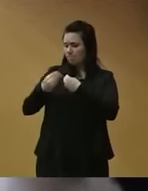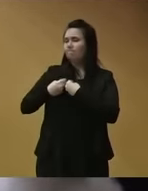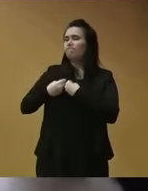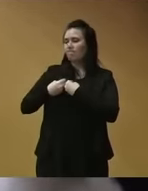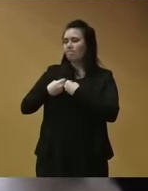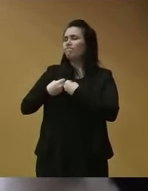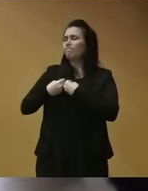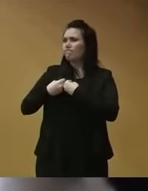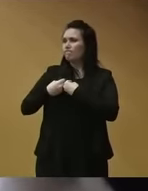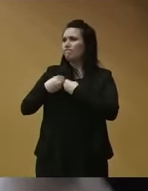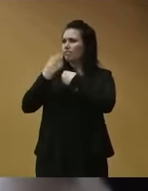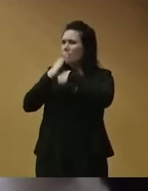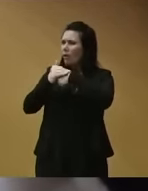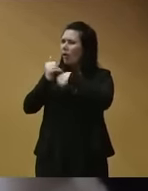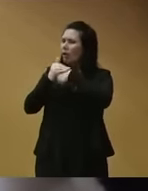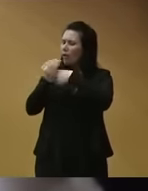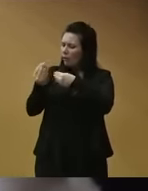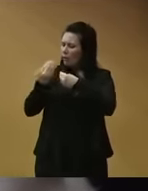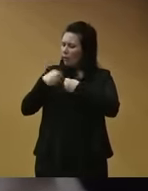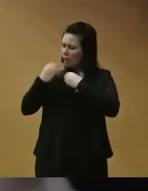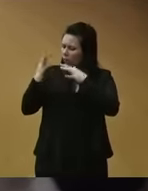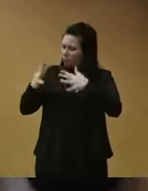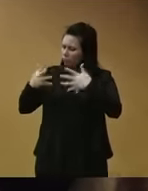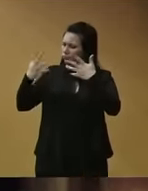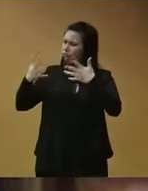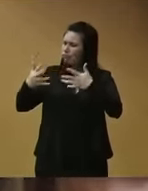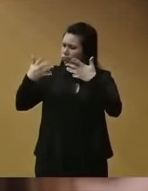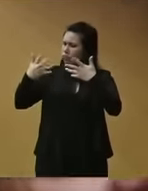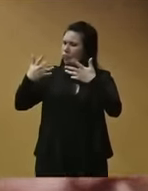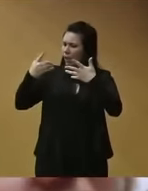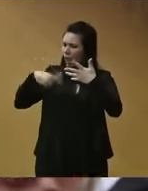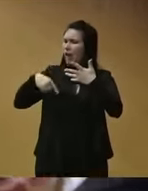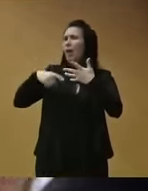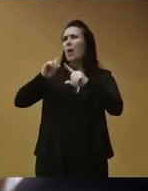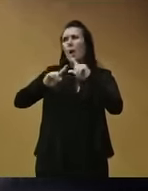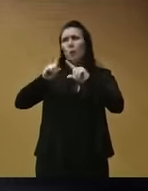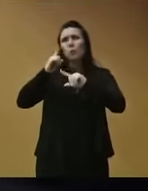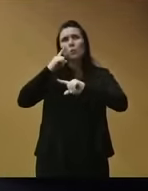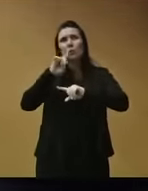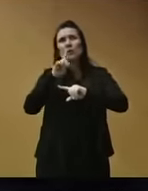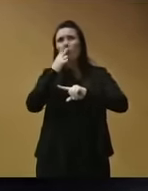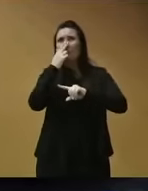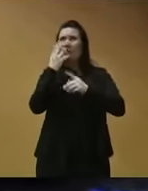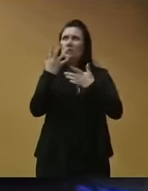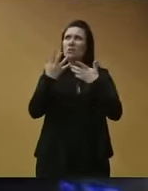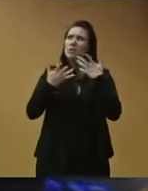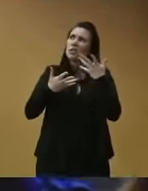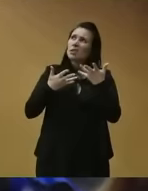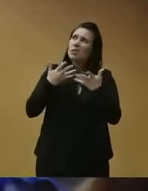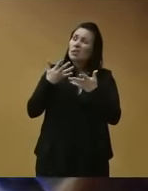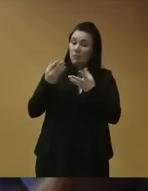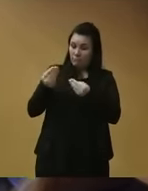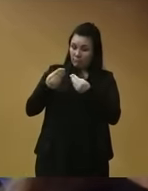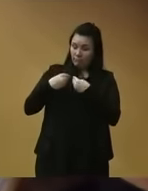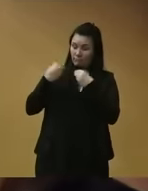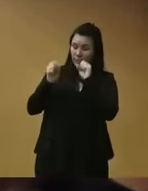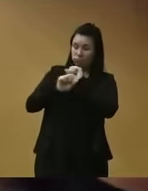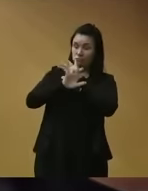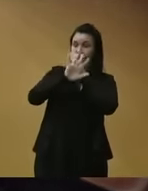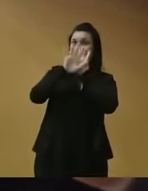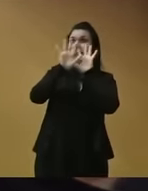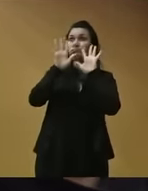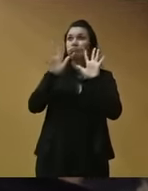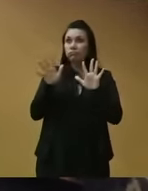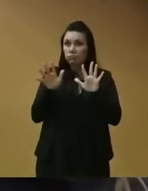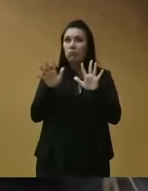positiva e que foram um incentivo nos dias mais frustrantes, uma luz nos dias